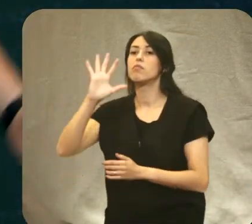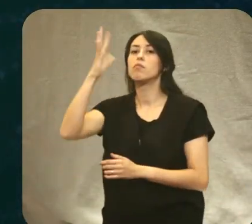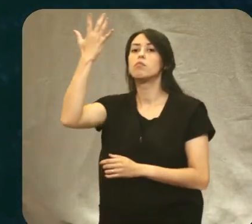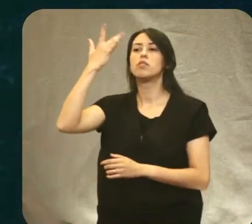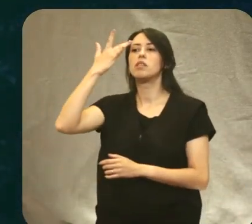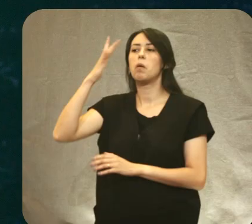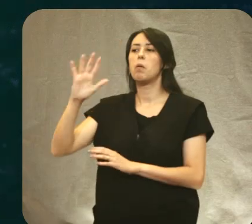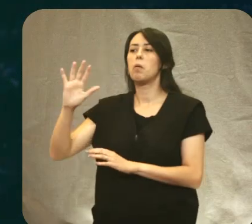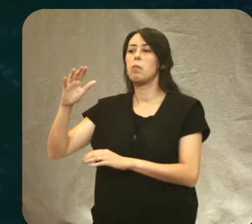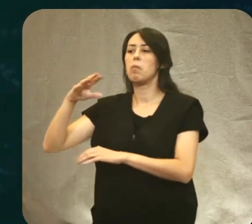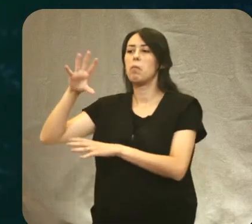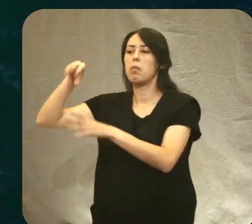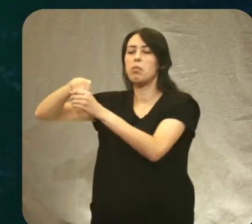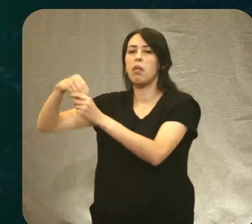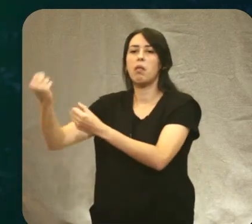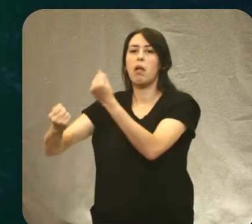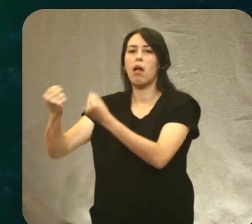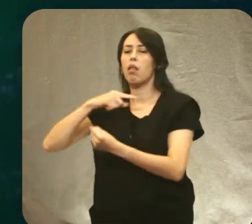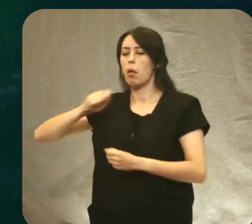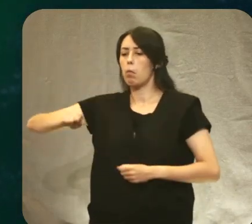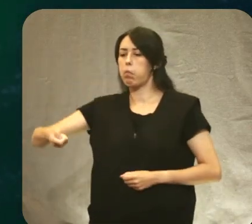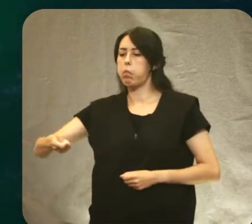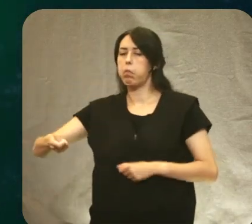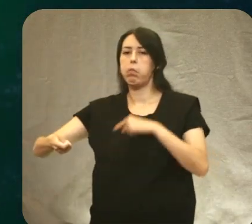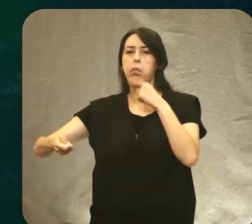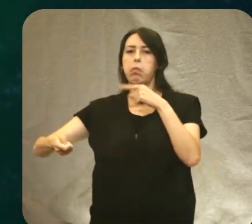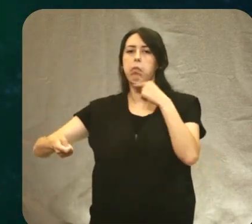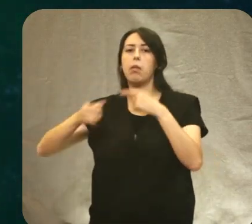quê. O carro não liga, acabou a bateria.